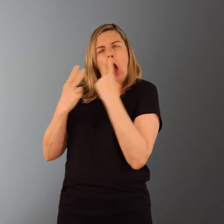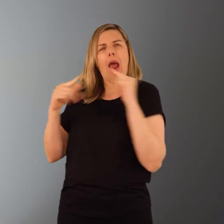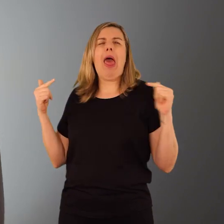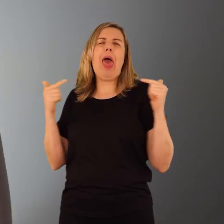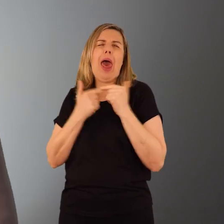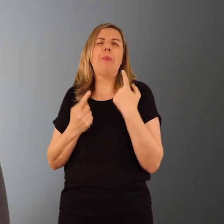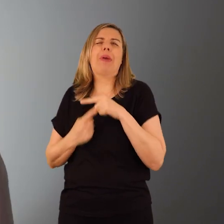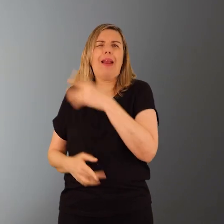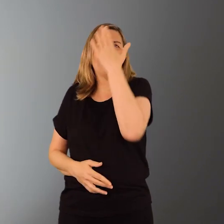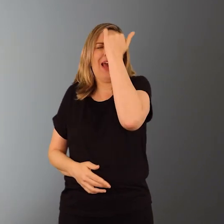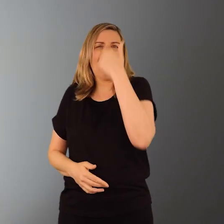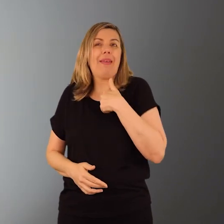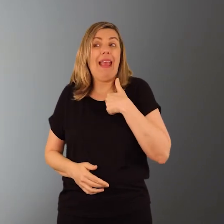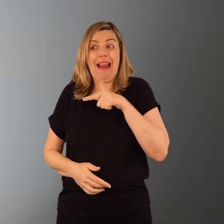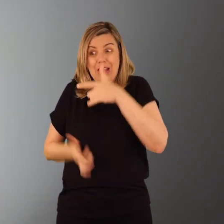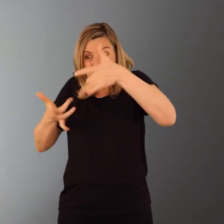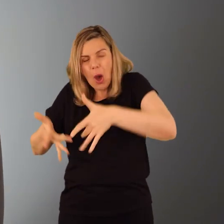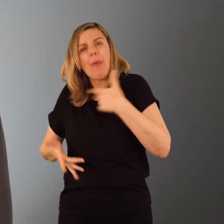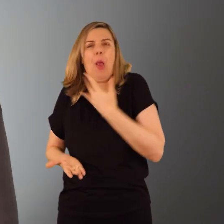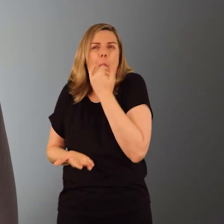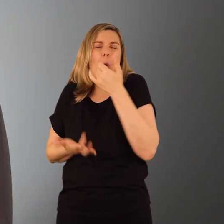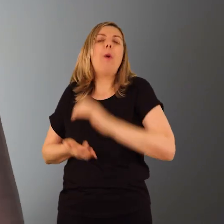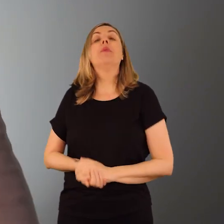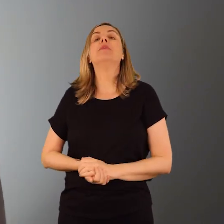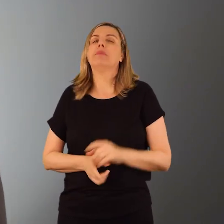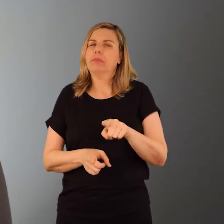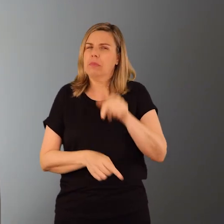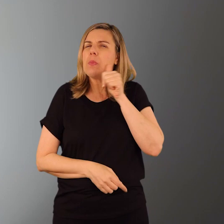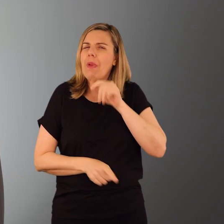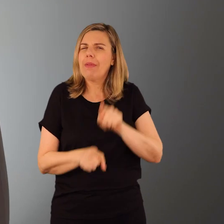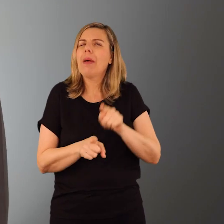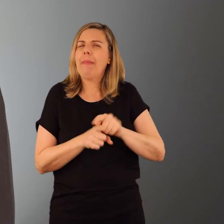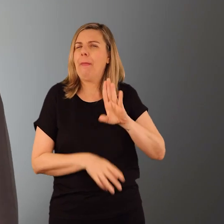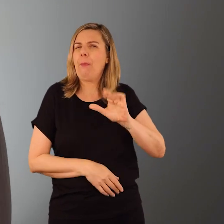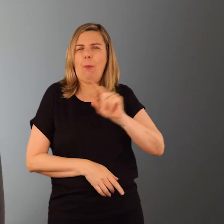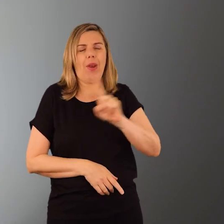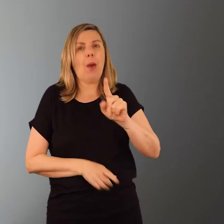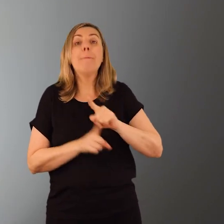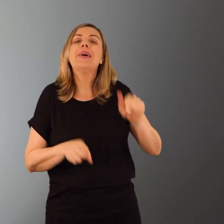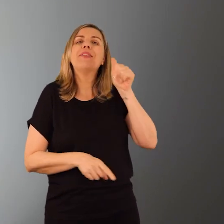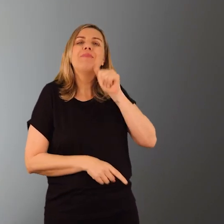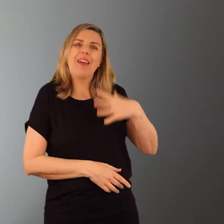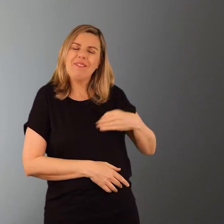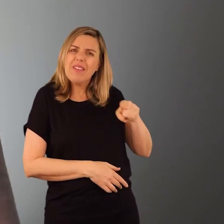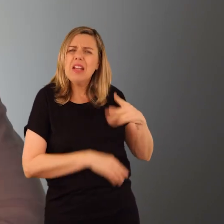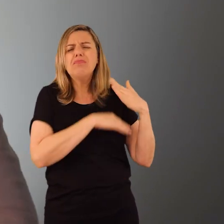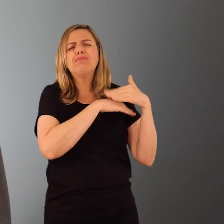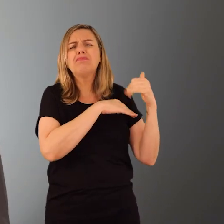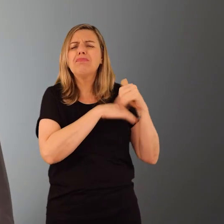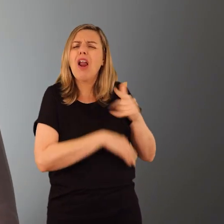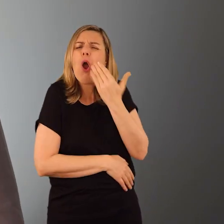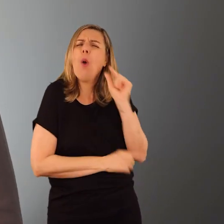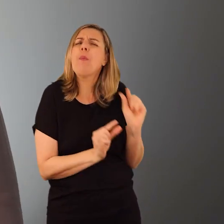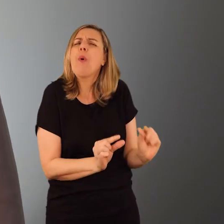sabiam, né, que eu raspava os pratos deles. Né? A dona Regina também não é boba, né? Mas a menina era boazinha, a menina comia bem pouquinho, ela não